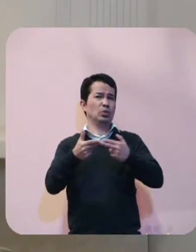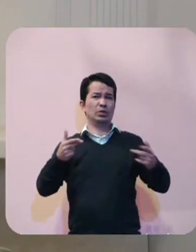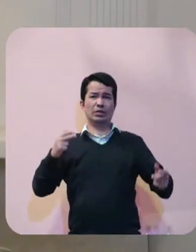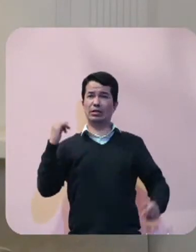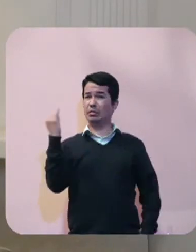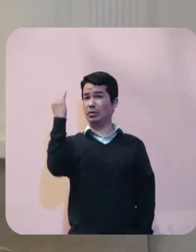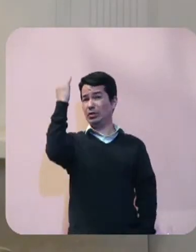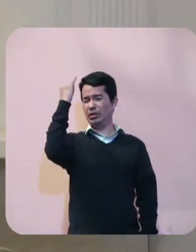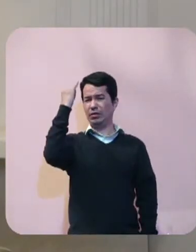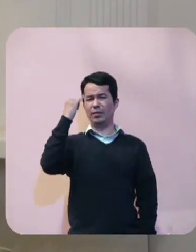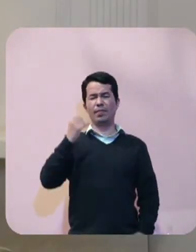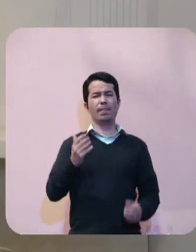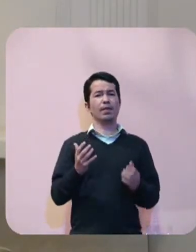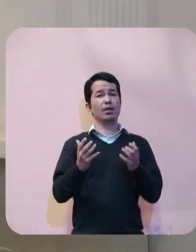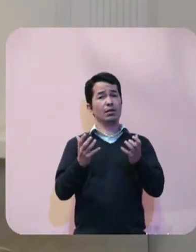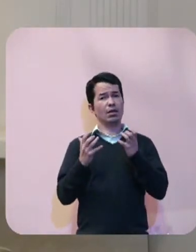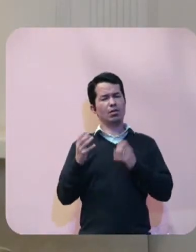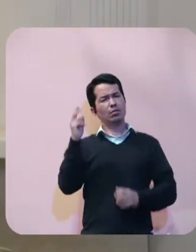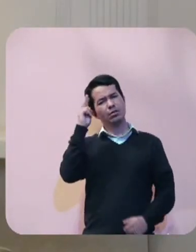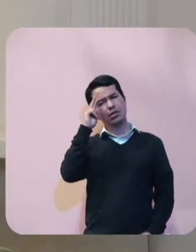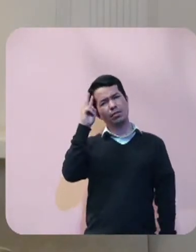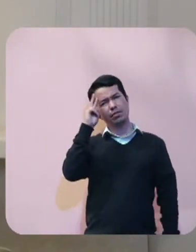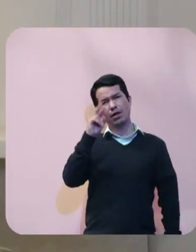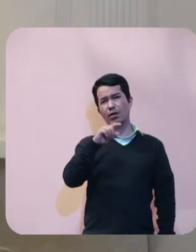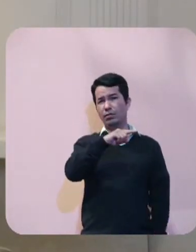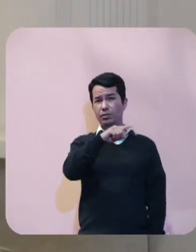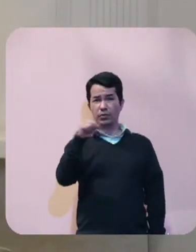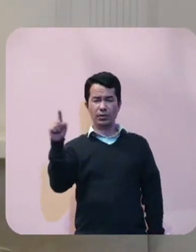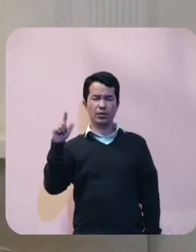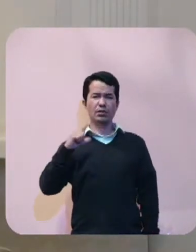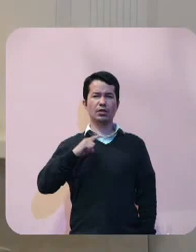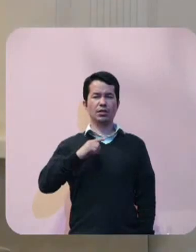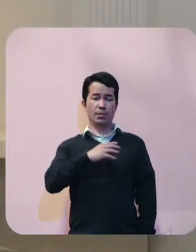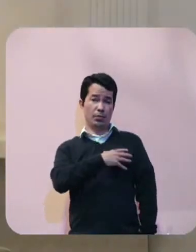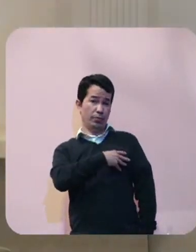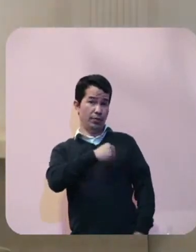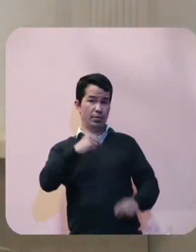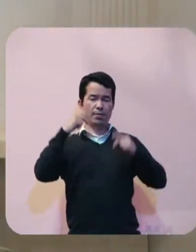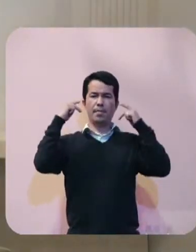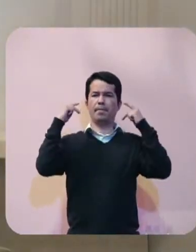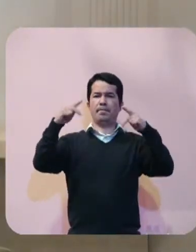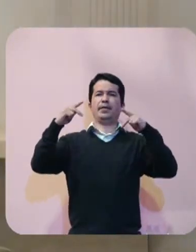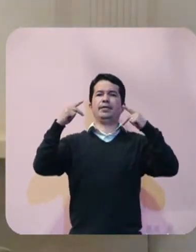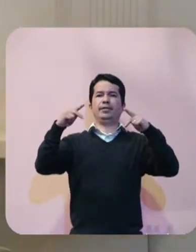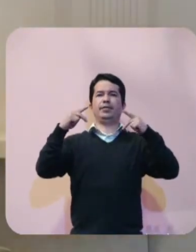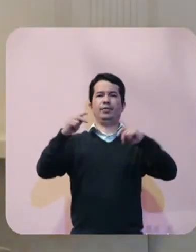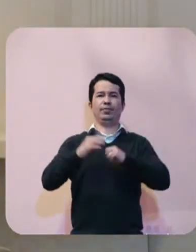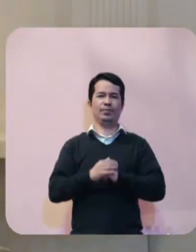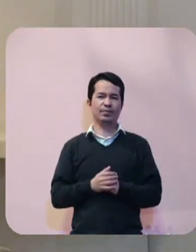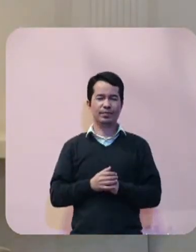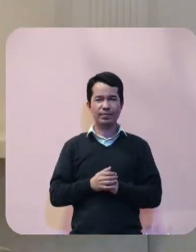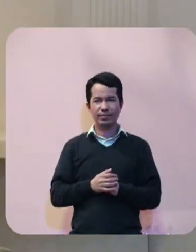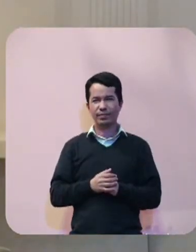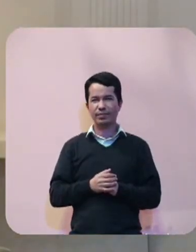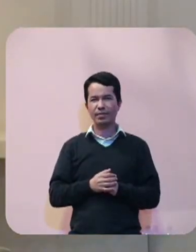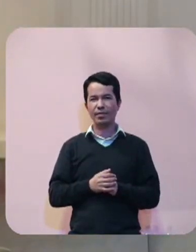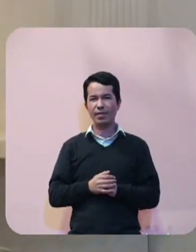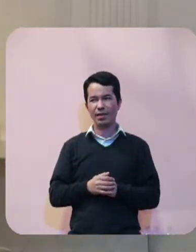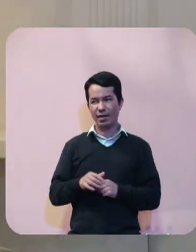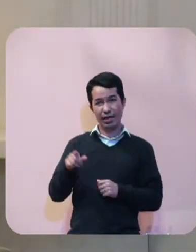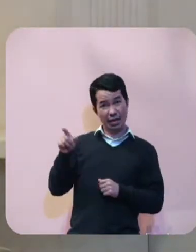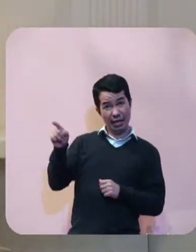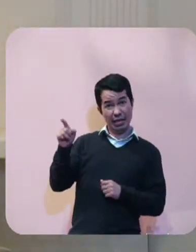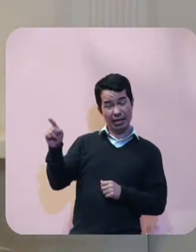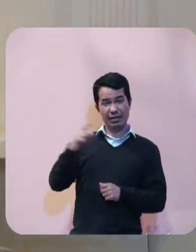uma palavra que o Michel deu num culto, num sermão que ele pregou, e ele disse que eu deixei o meu caderno de oração